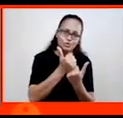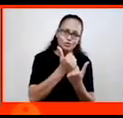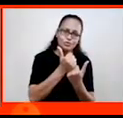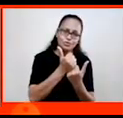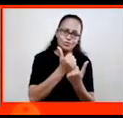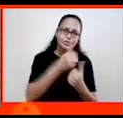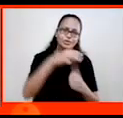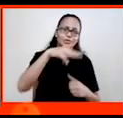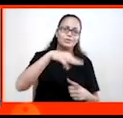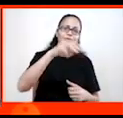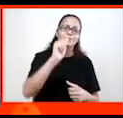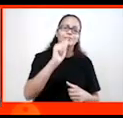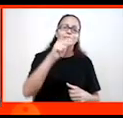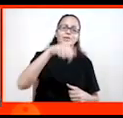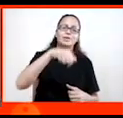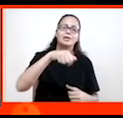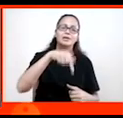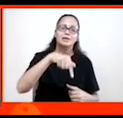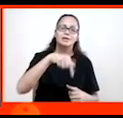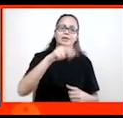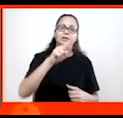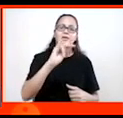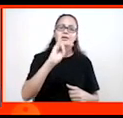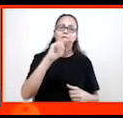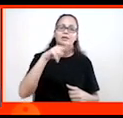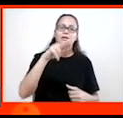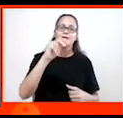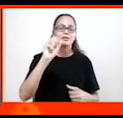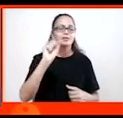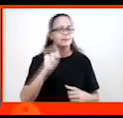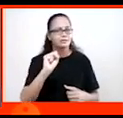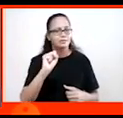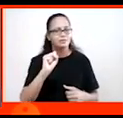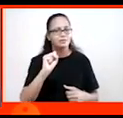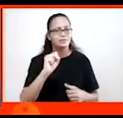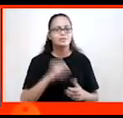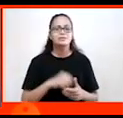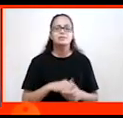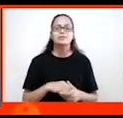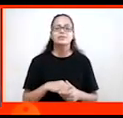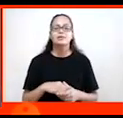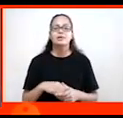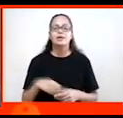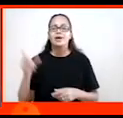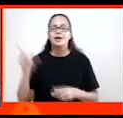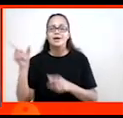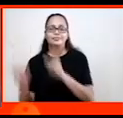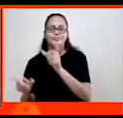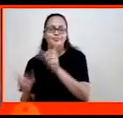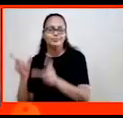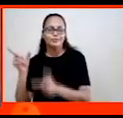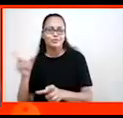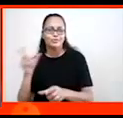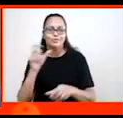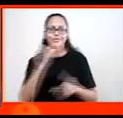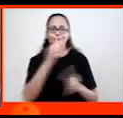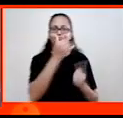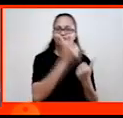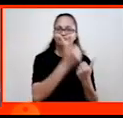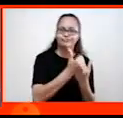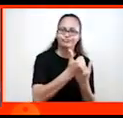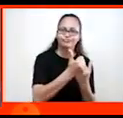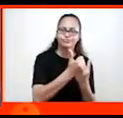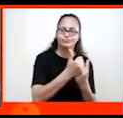o trabalho era manufaturado, né, feito, né, com as mãos, passou então a substituir essa mão humana por